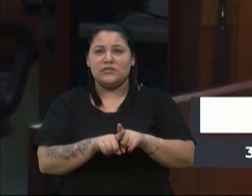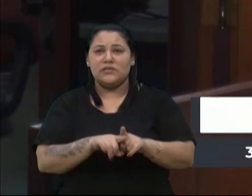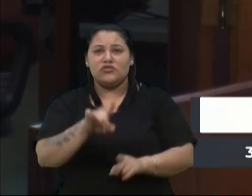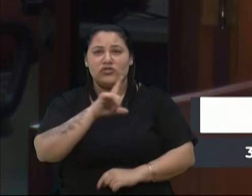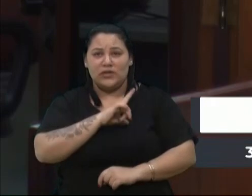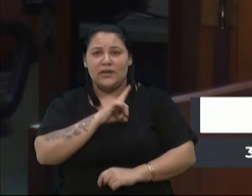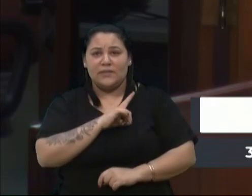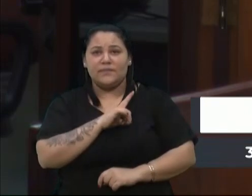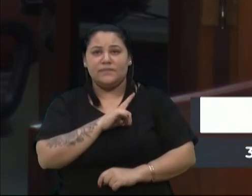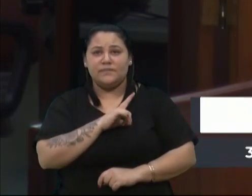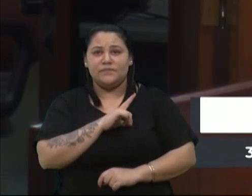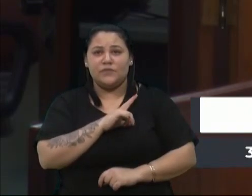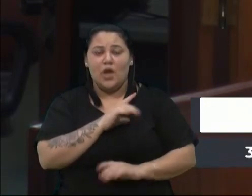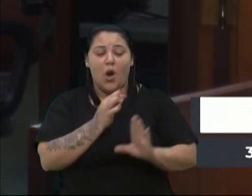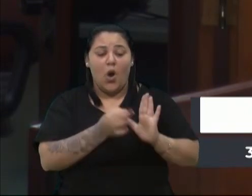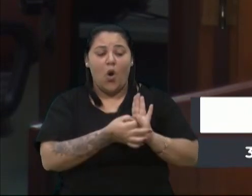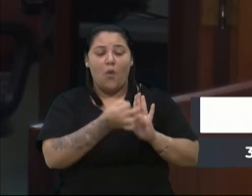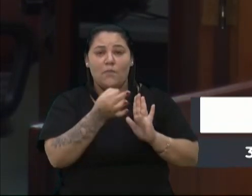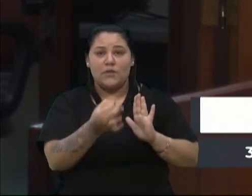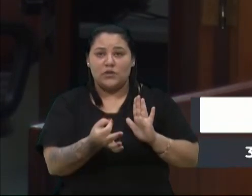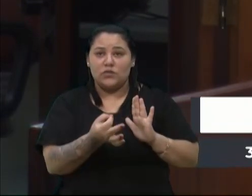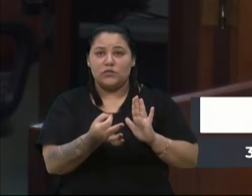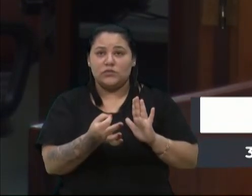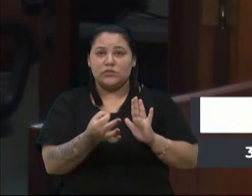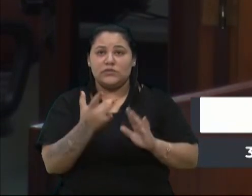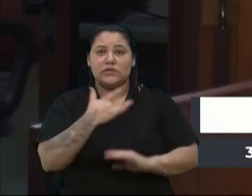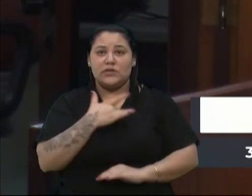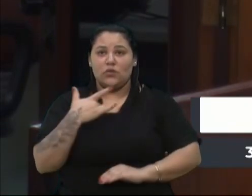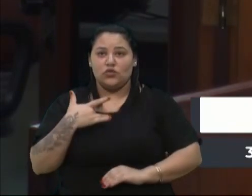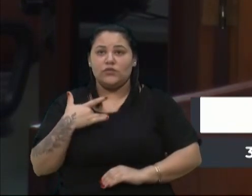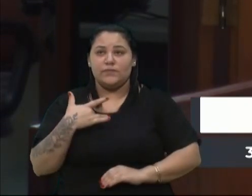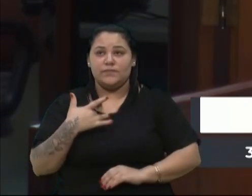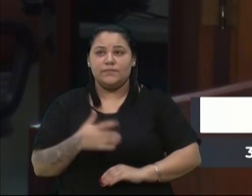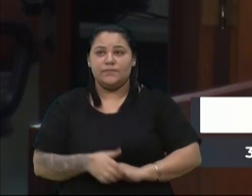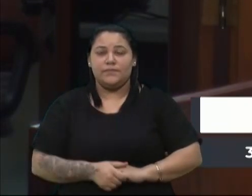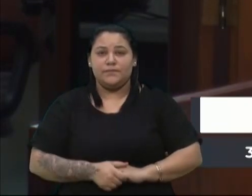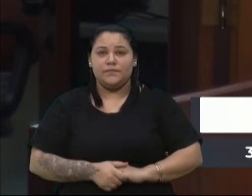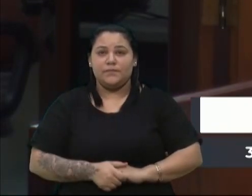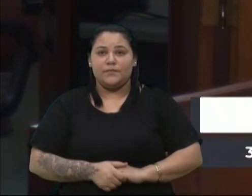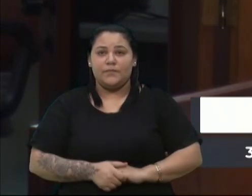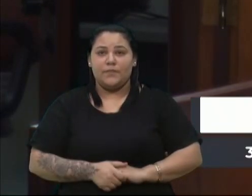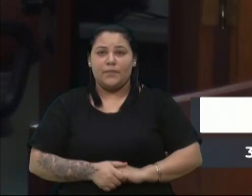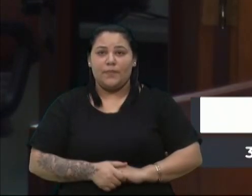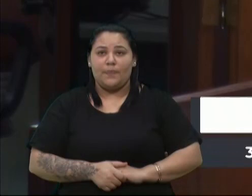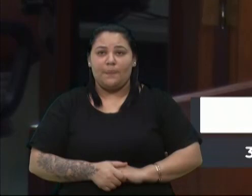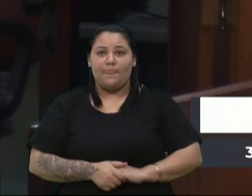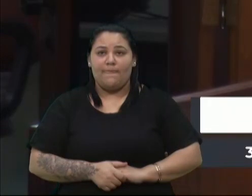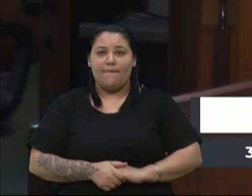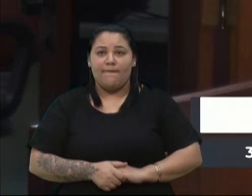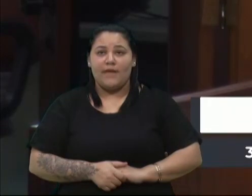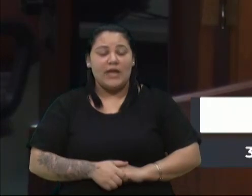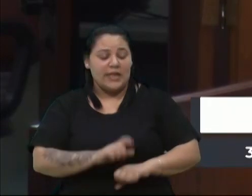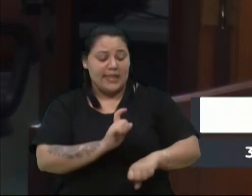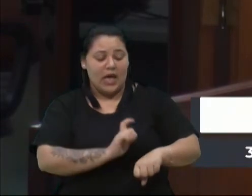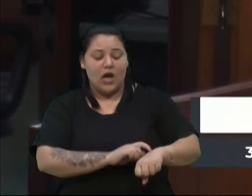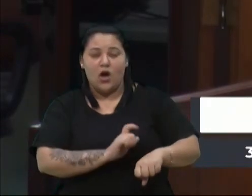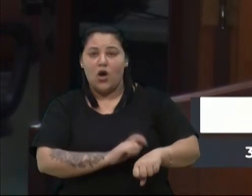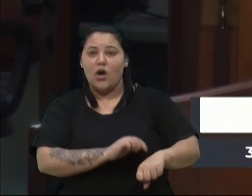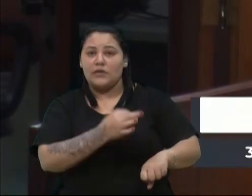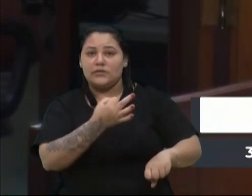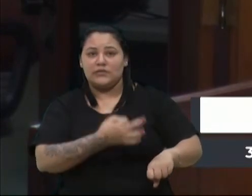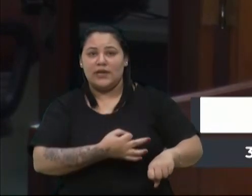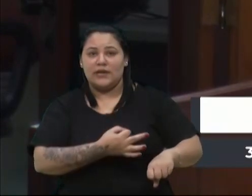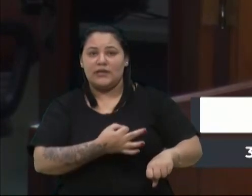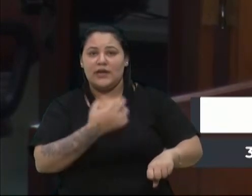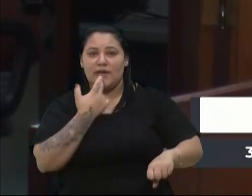tenha, opiniões sobre a saúde. E quando chegar o momento certo, eu